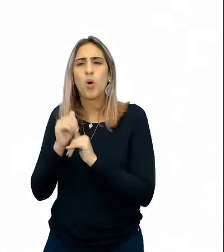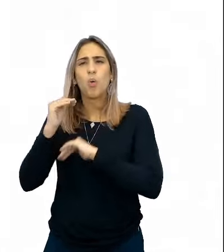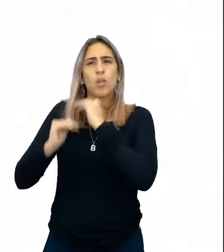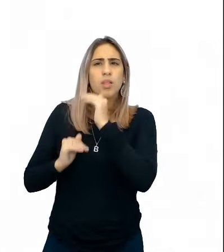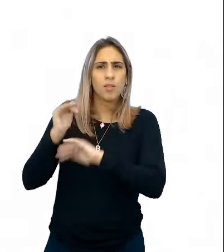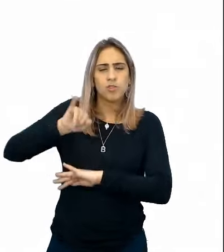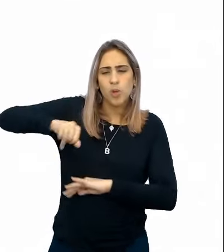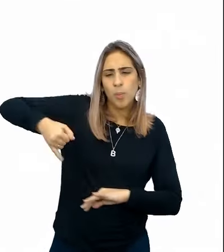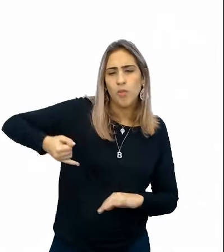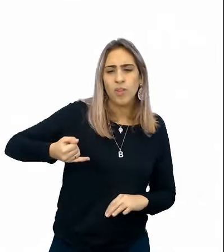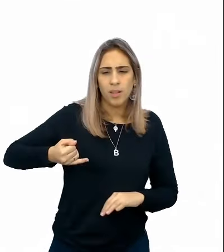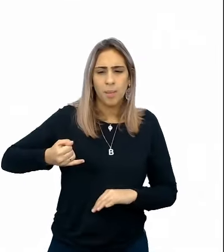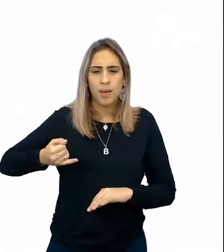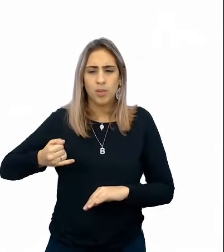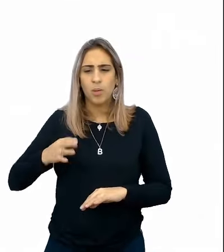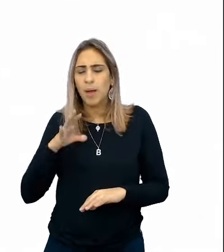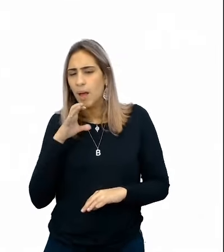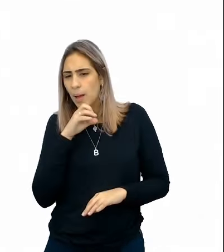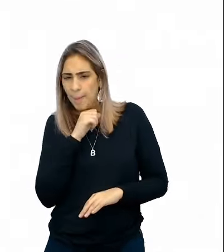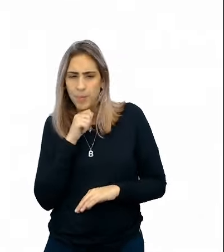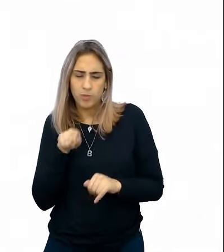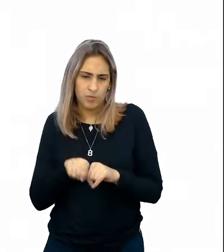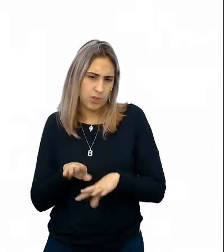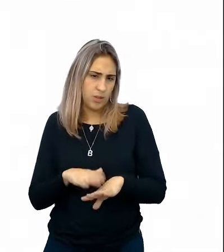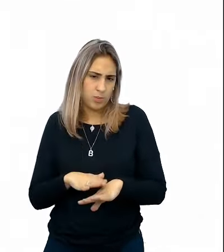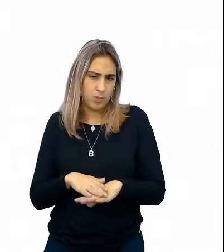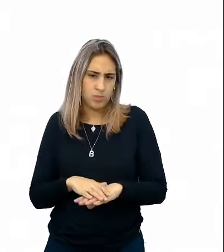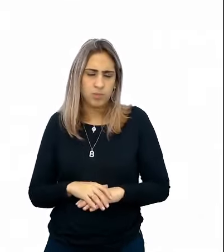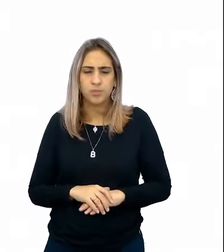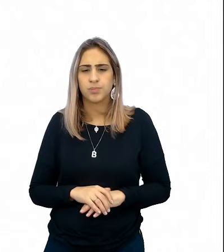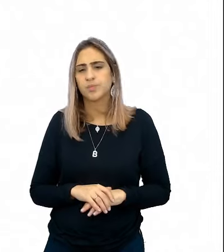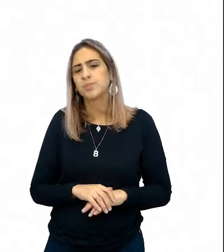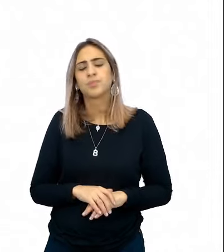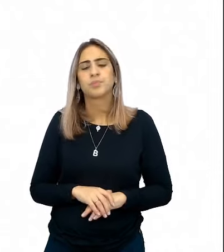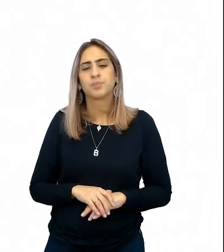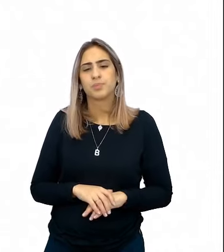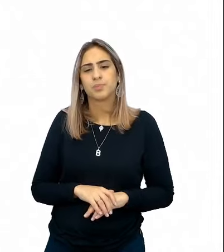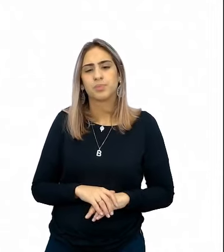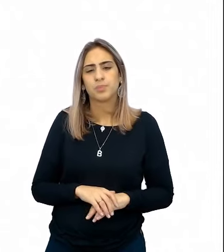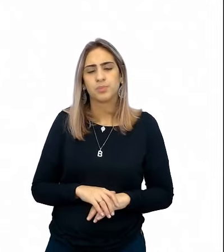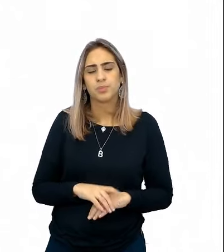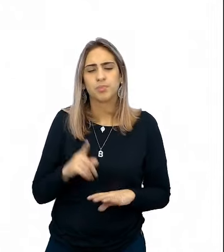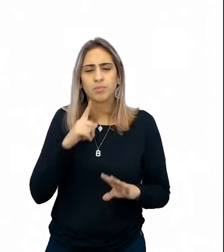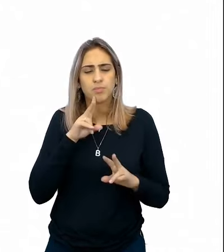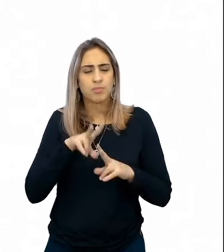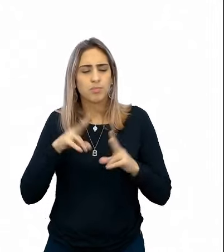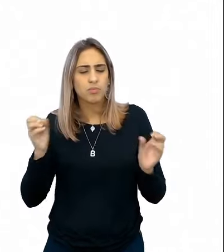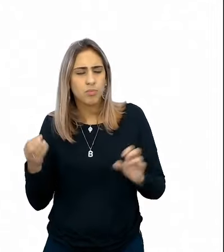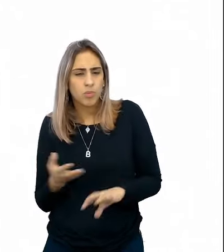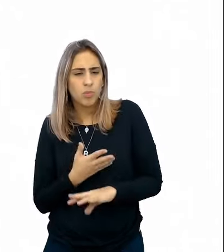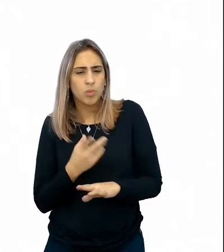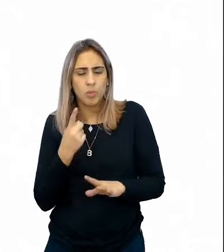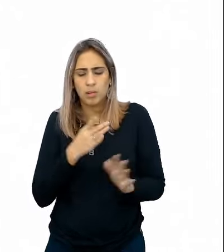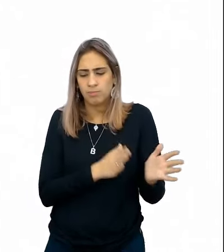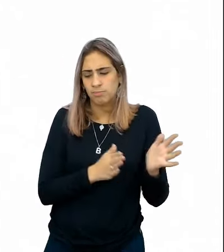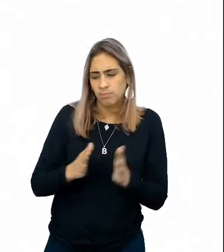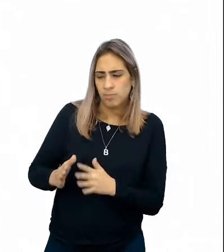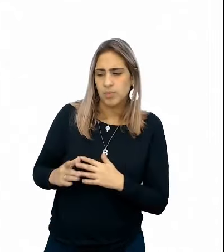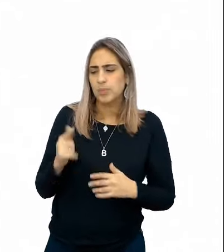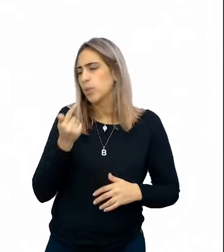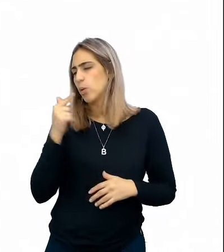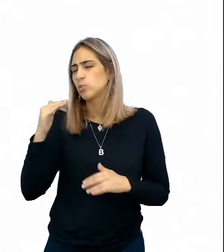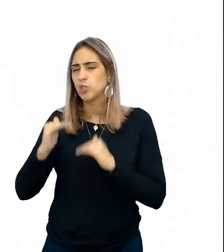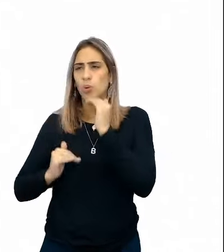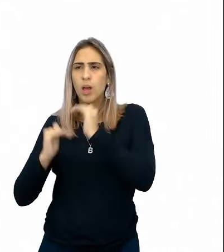níveis de aproveitamento previamente estabelecidos, geralmente tendo em vista a sua promoção de uma série para outra ou de